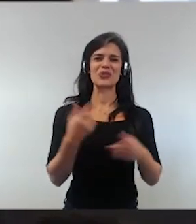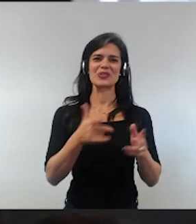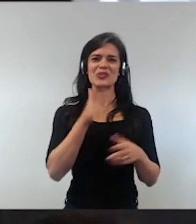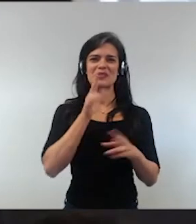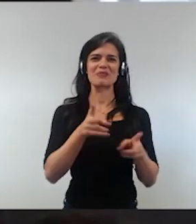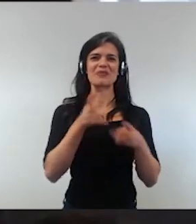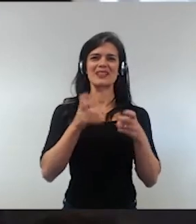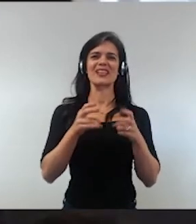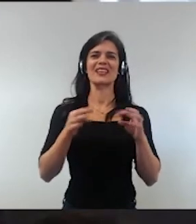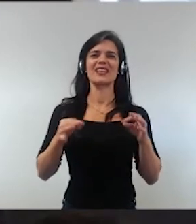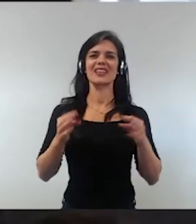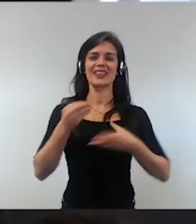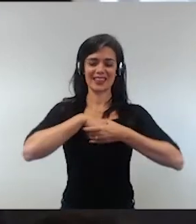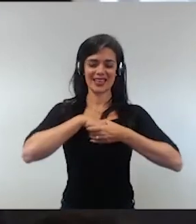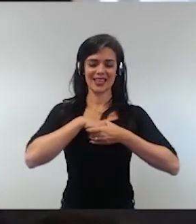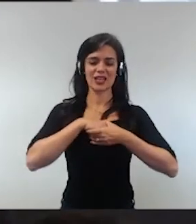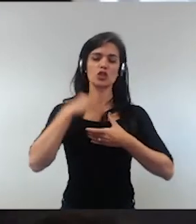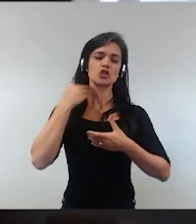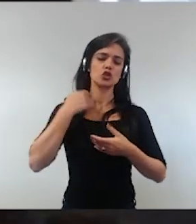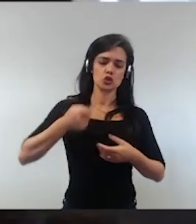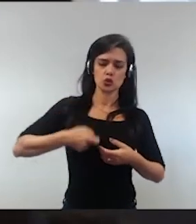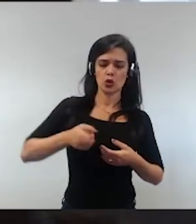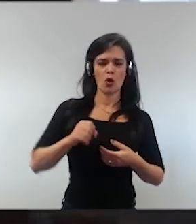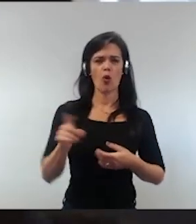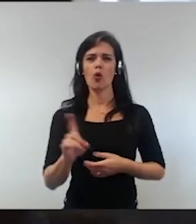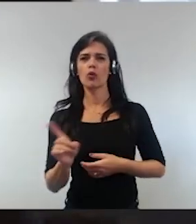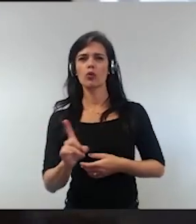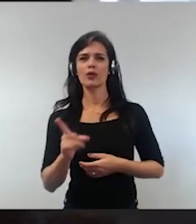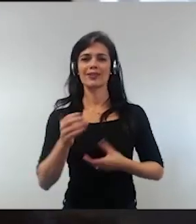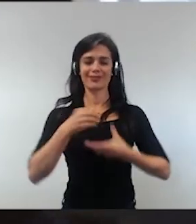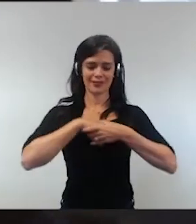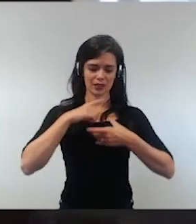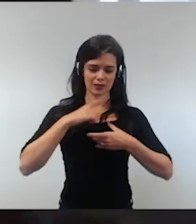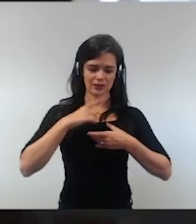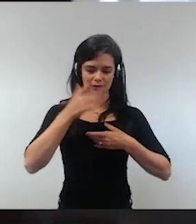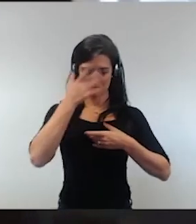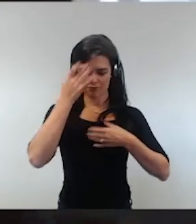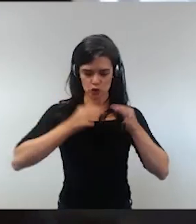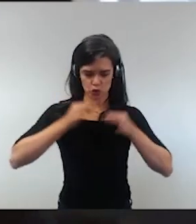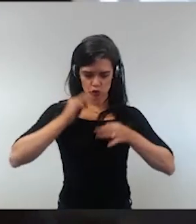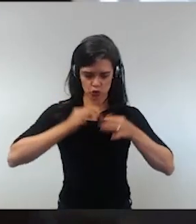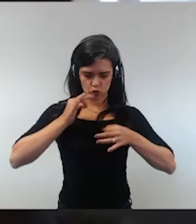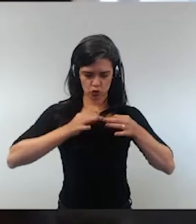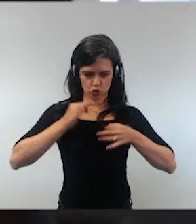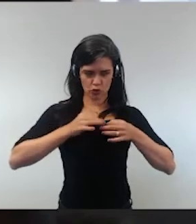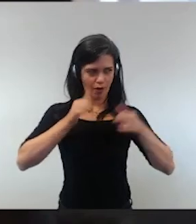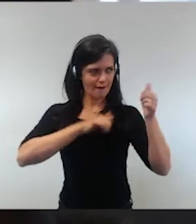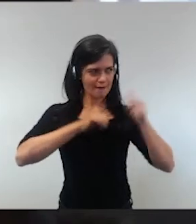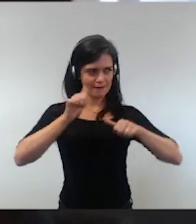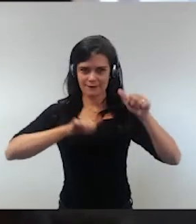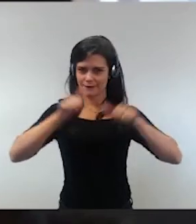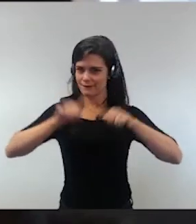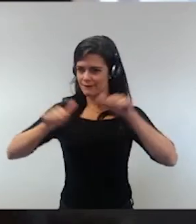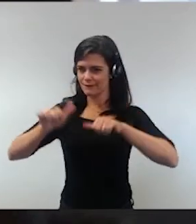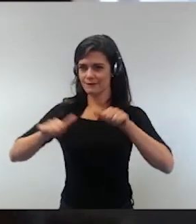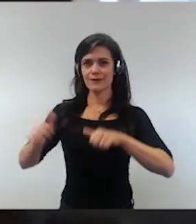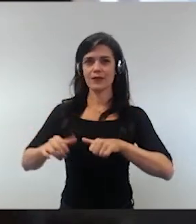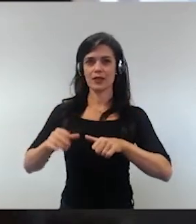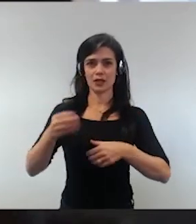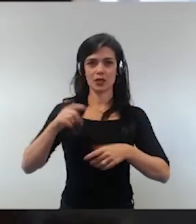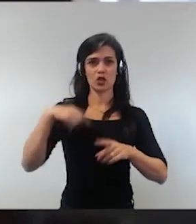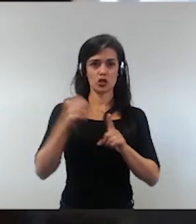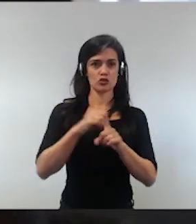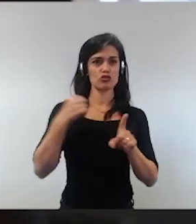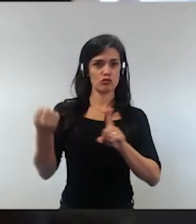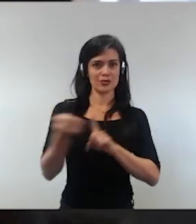que dentro de todos nós, juízes ou não, a gente tem o nosso julgador dentro. A gente julga, ainda mais na nossa criação, uma sociedade